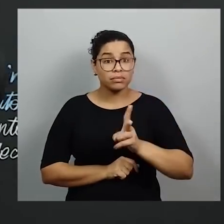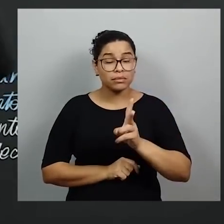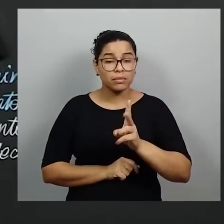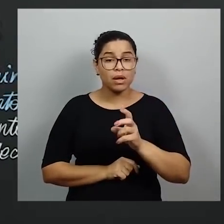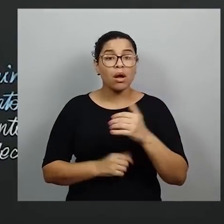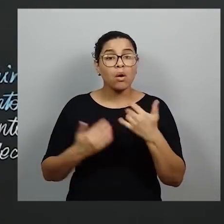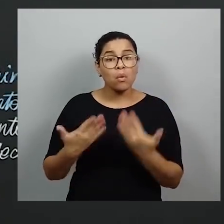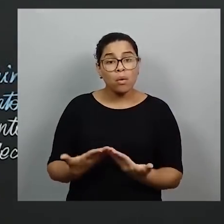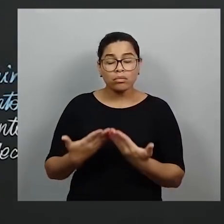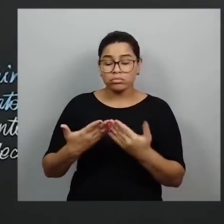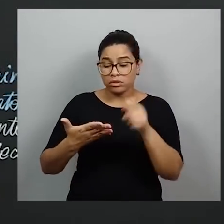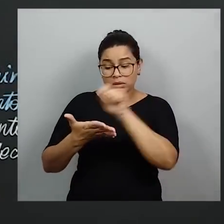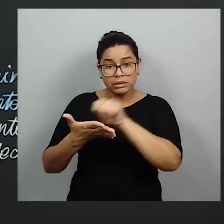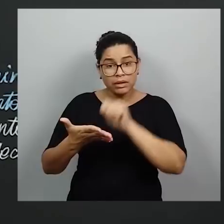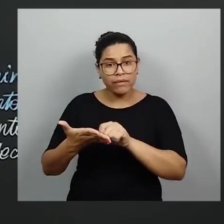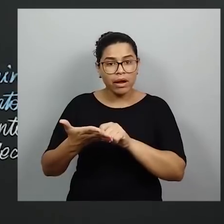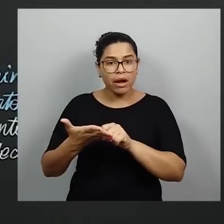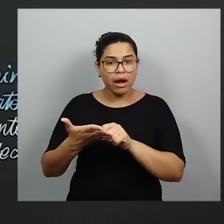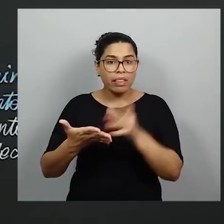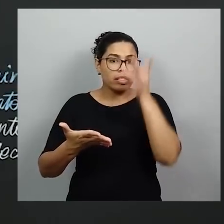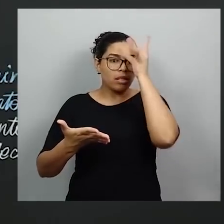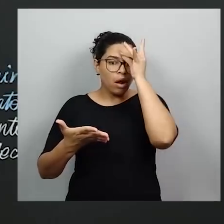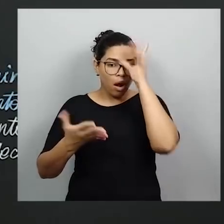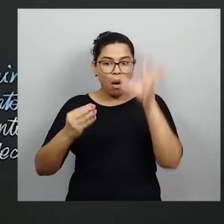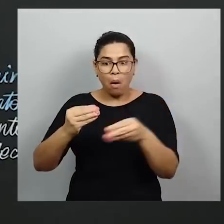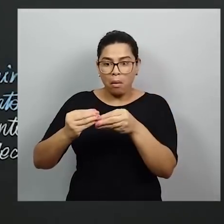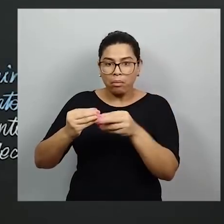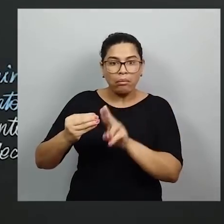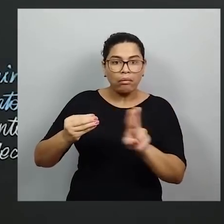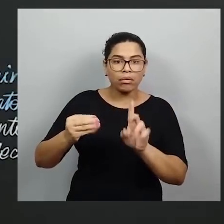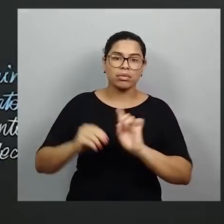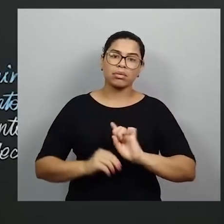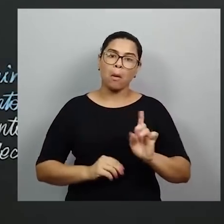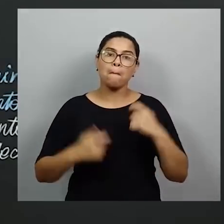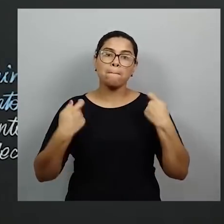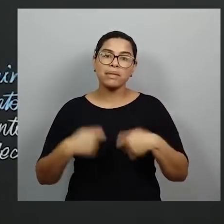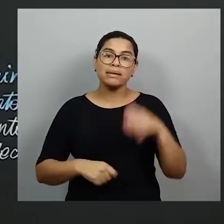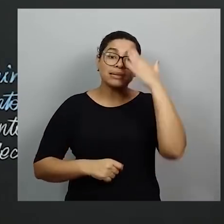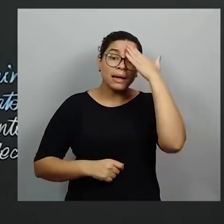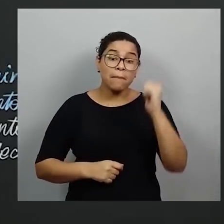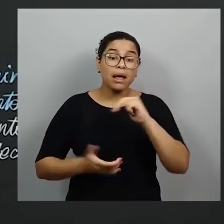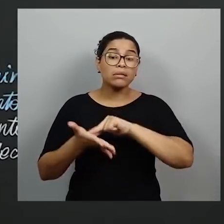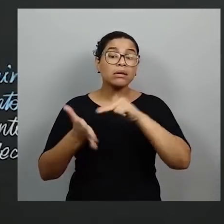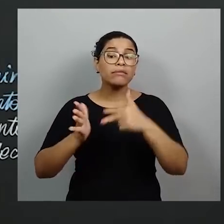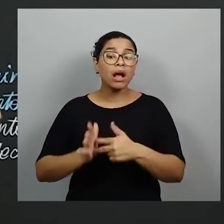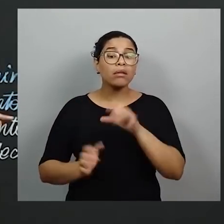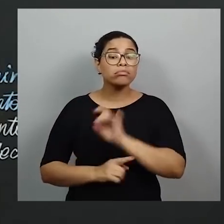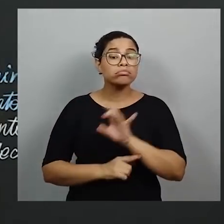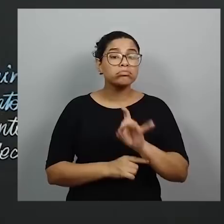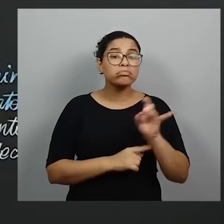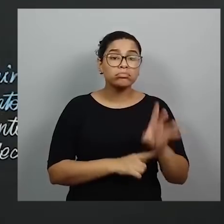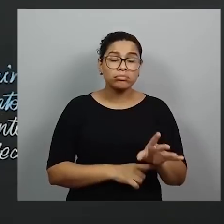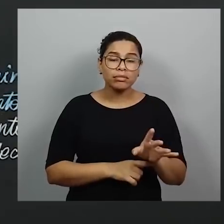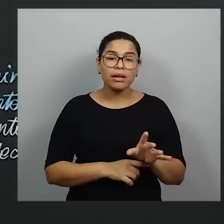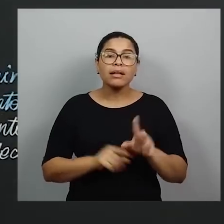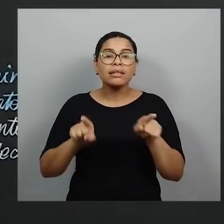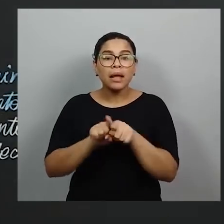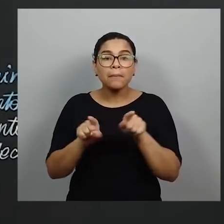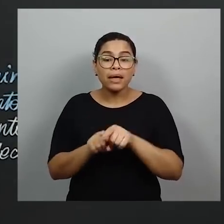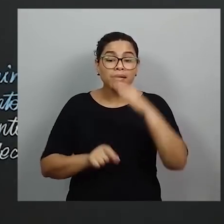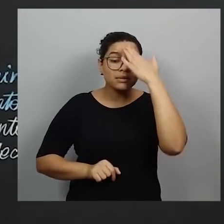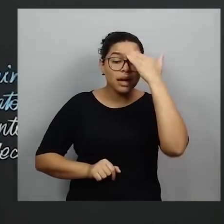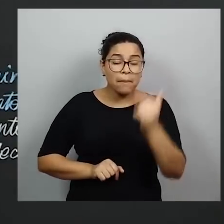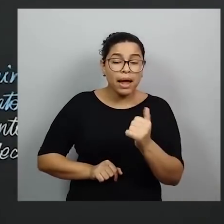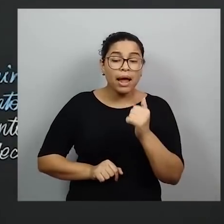construir uma oração, você não precisa decorar a função. Estou usando um complemento nominal. Não, você precisa saber complementar os nomes, tal como complementar os